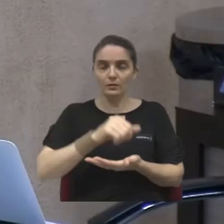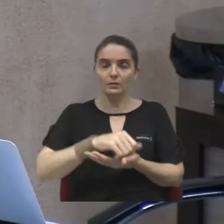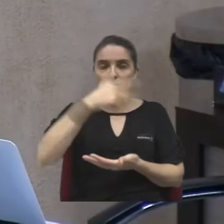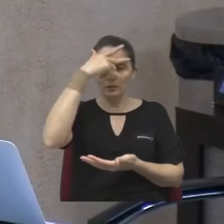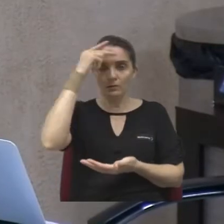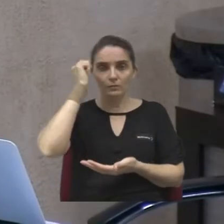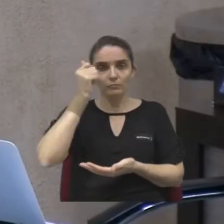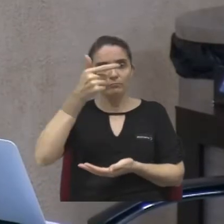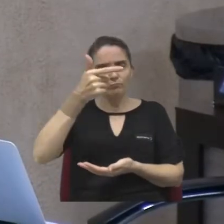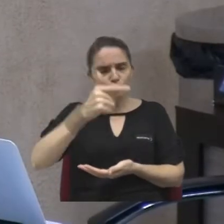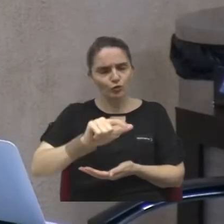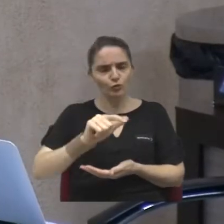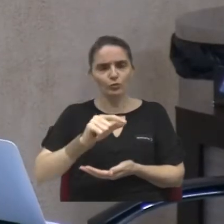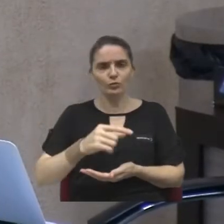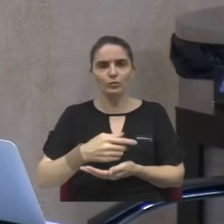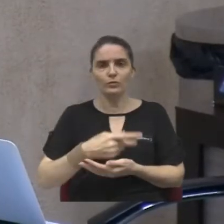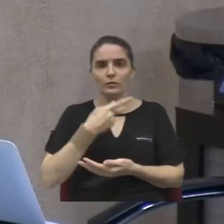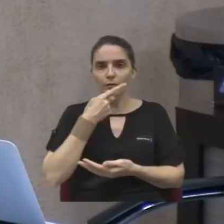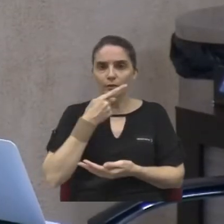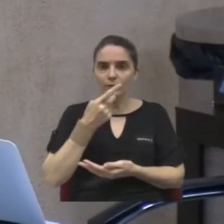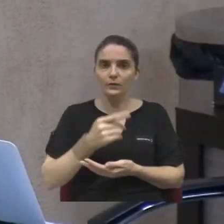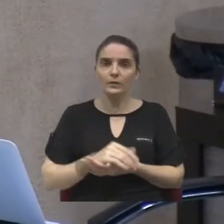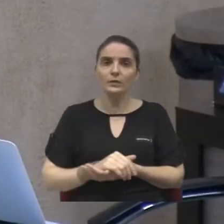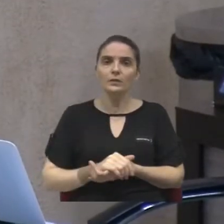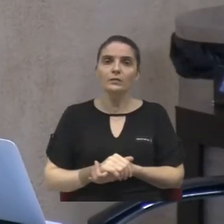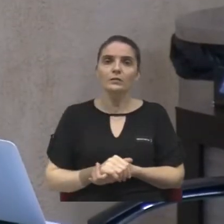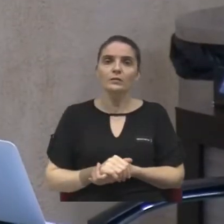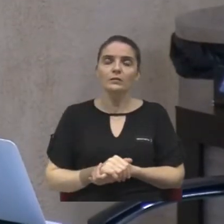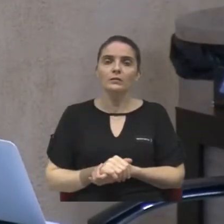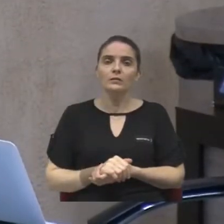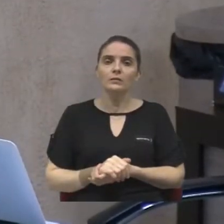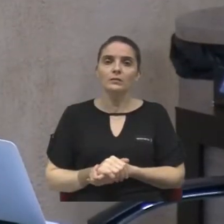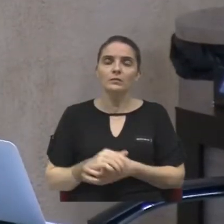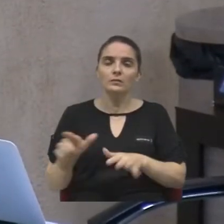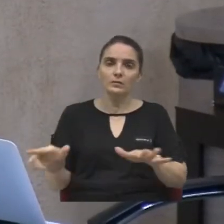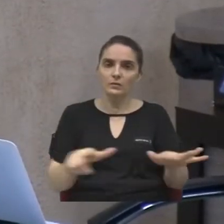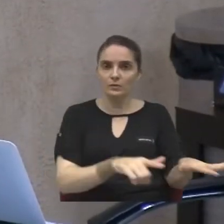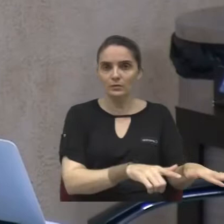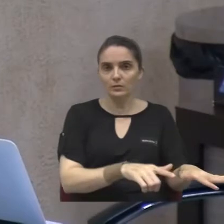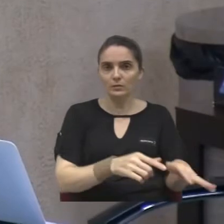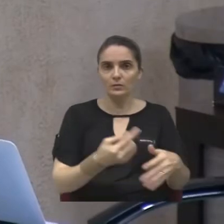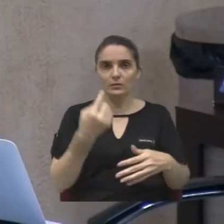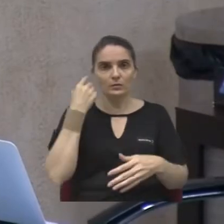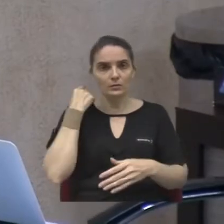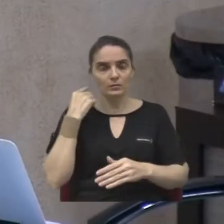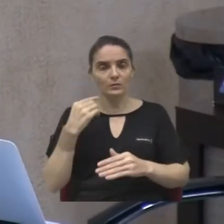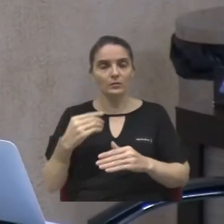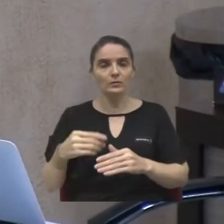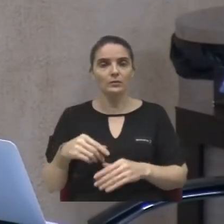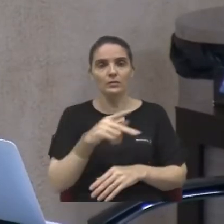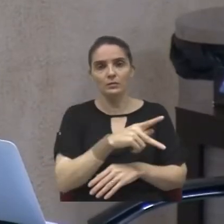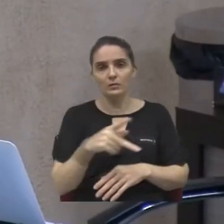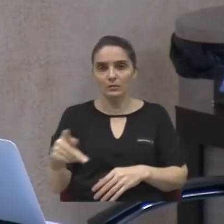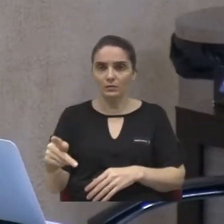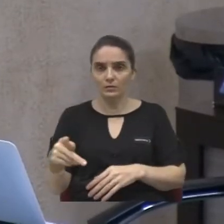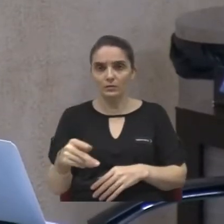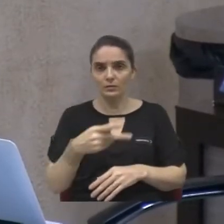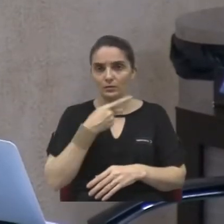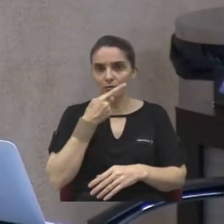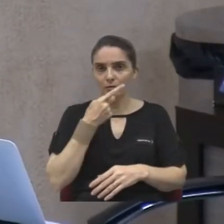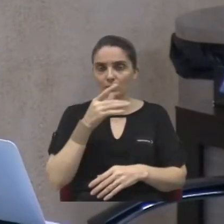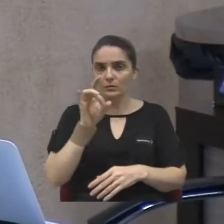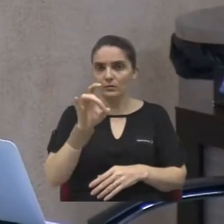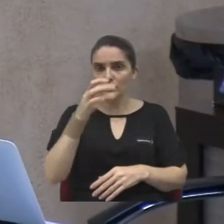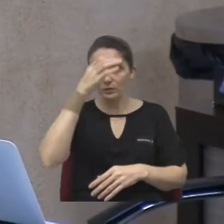o caso Centro Infantil Lucinda Kiel. Na semana passada, as professoras entraram em contato e a única coisa que eu leio em inbox